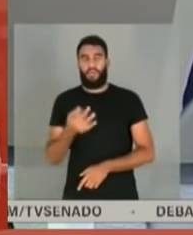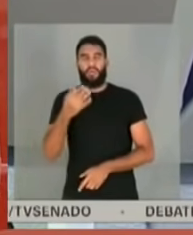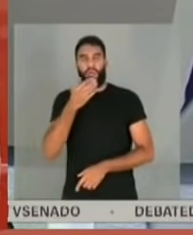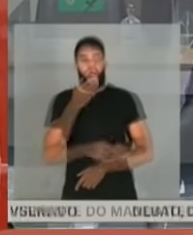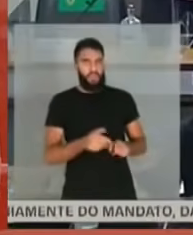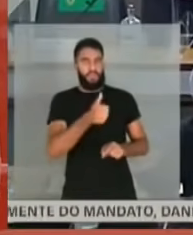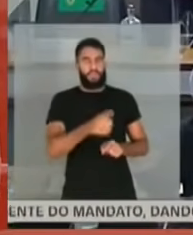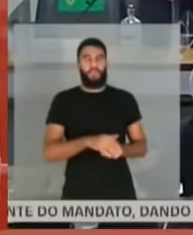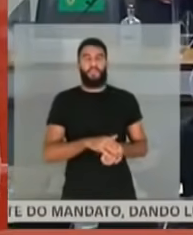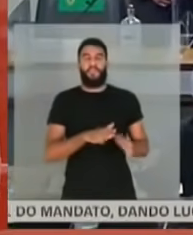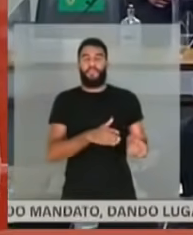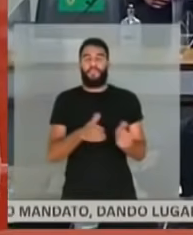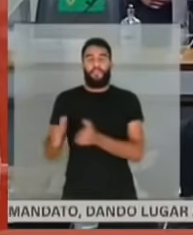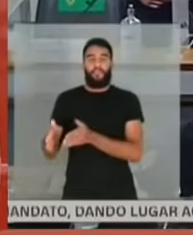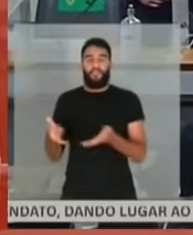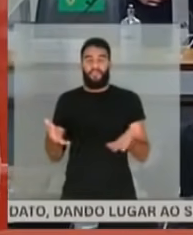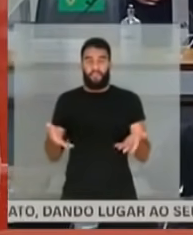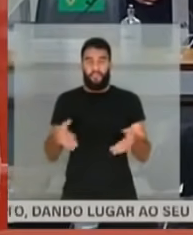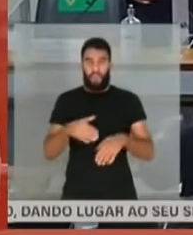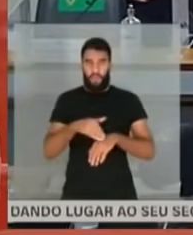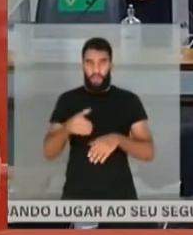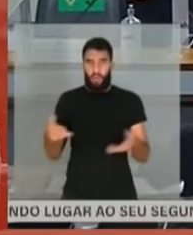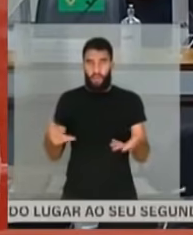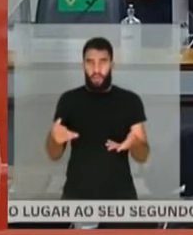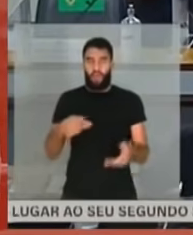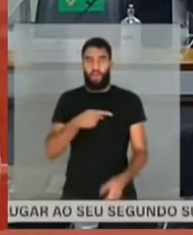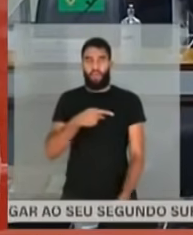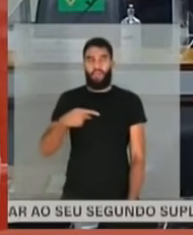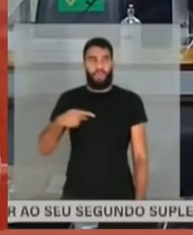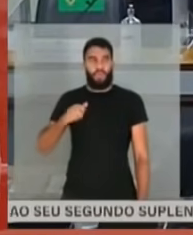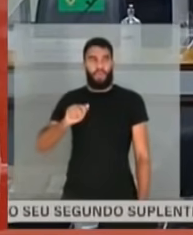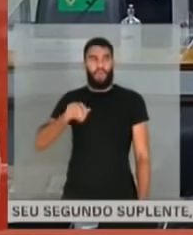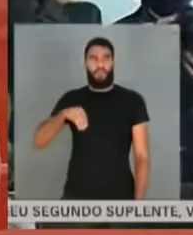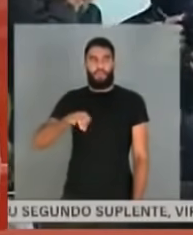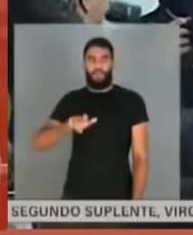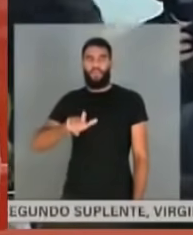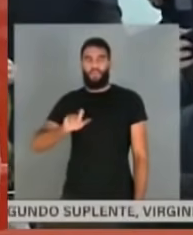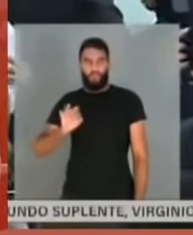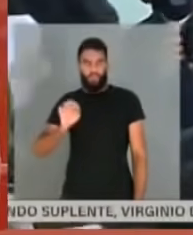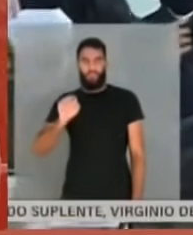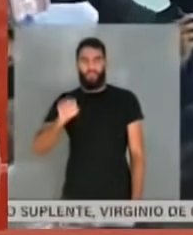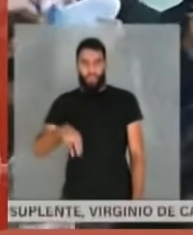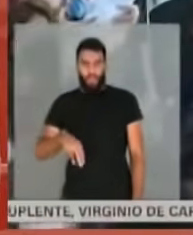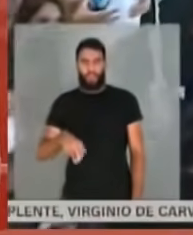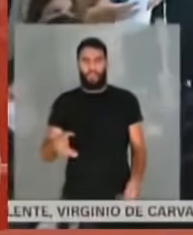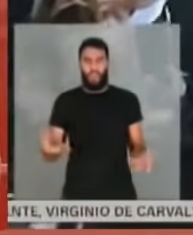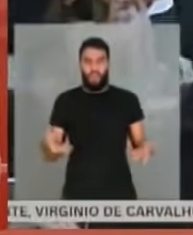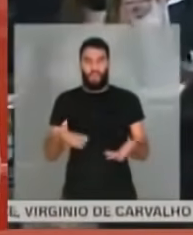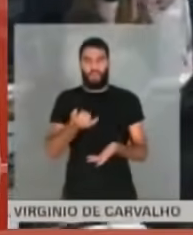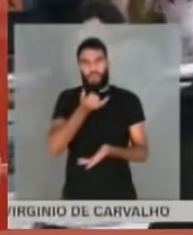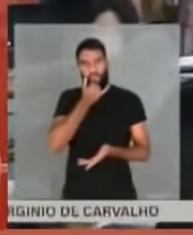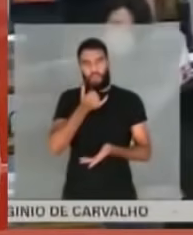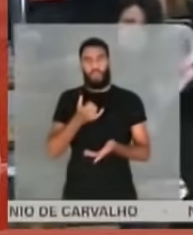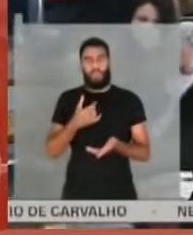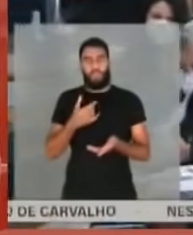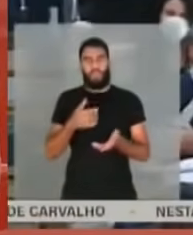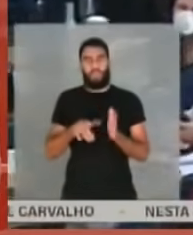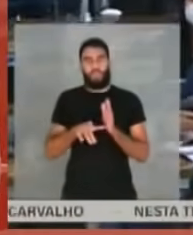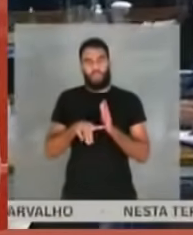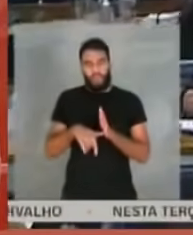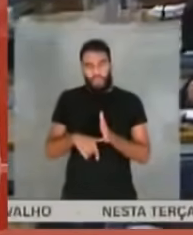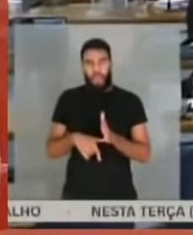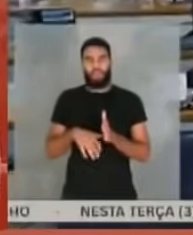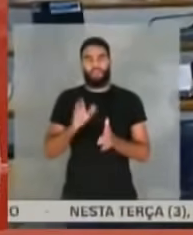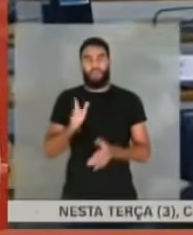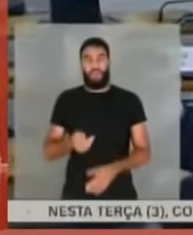crime. E isto não está muito longe de acontecer. A CPI, aliás, está trazendo uma luz muito interessante